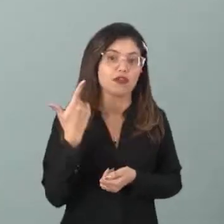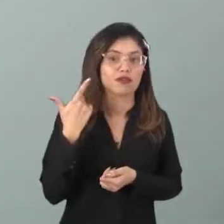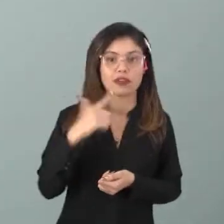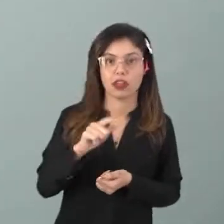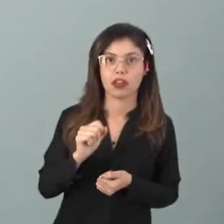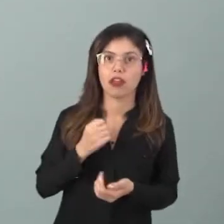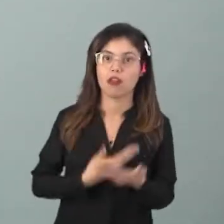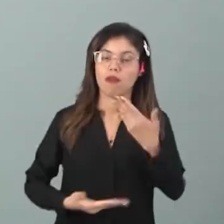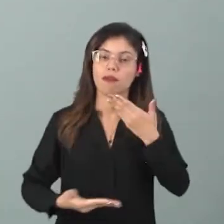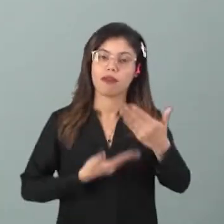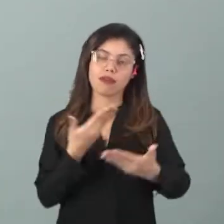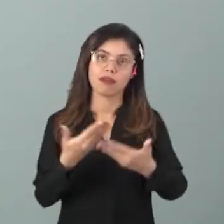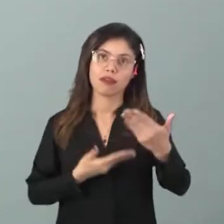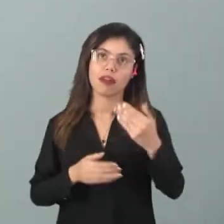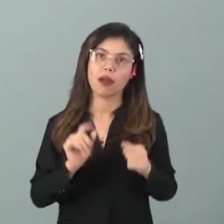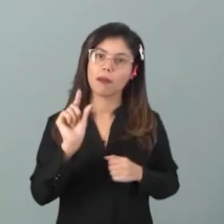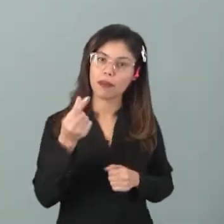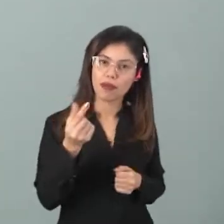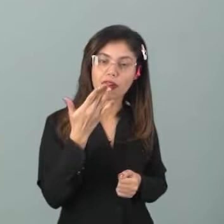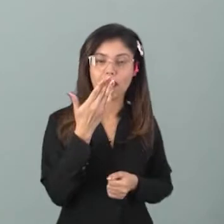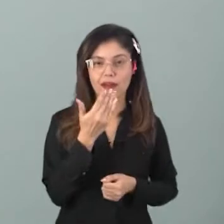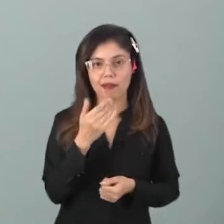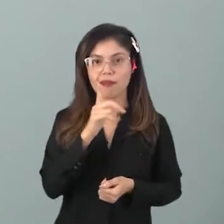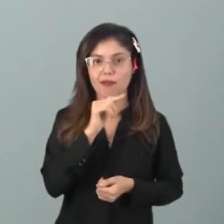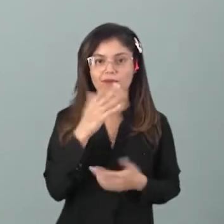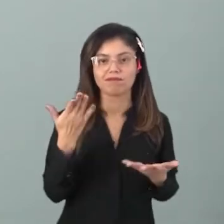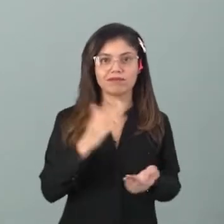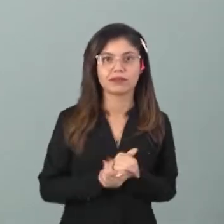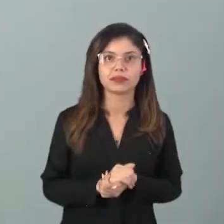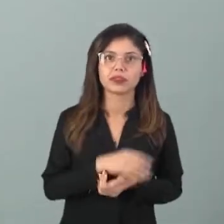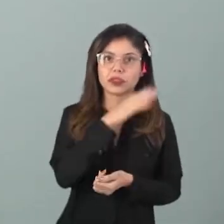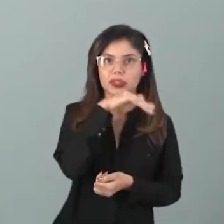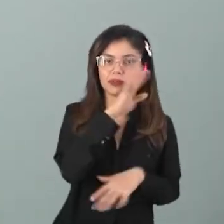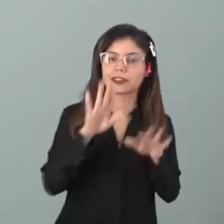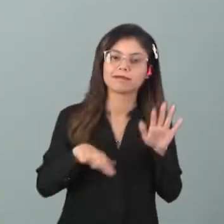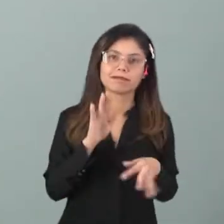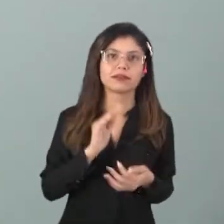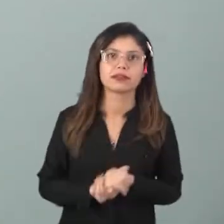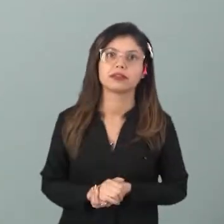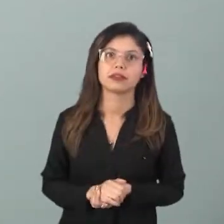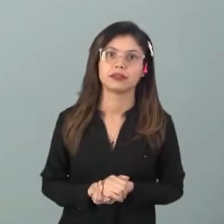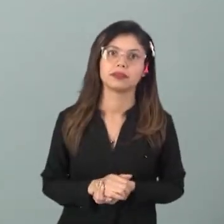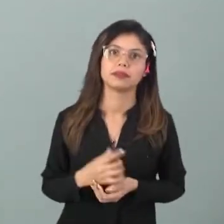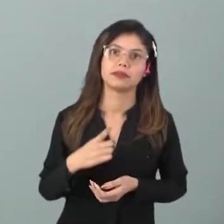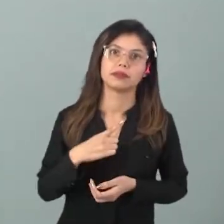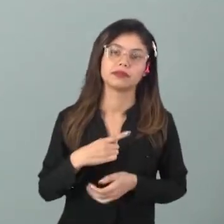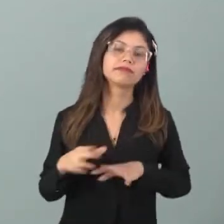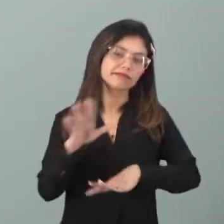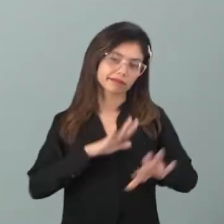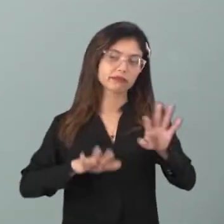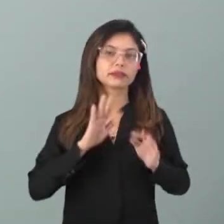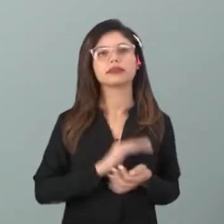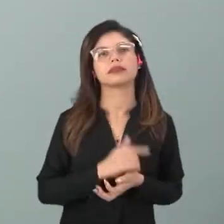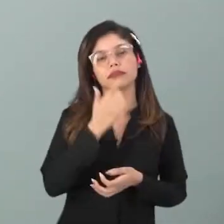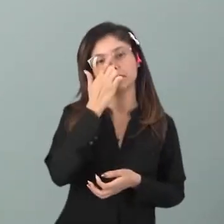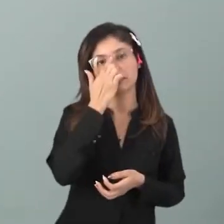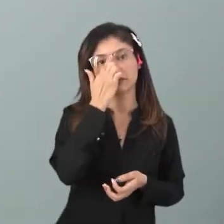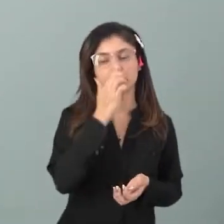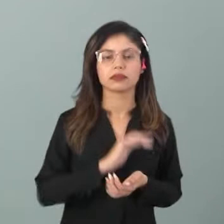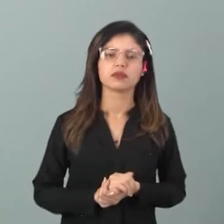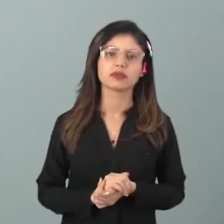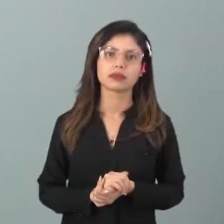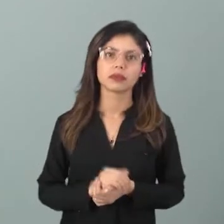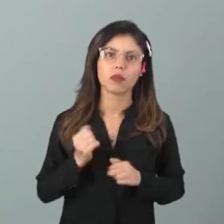conseguir compartilhar a pouca água que tem com os animais que eles, às vezes, né, estão criando. E aí, com a questão